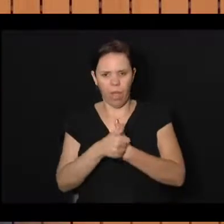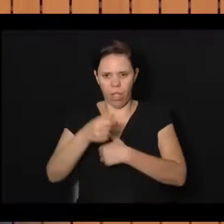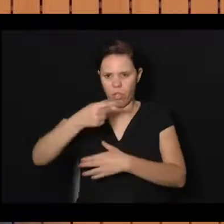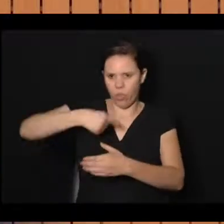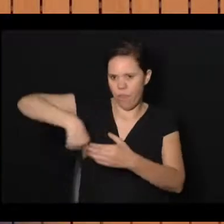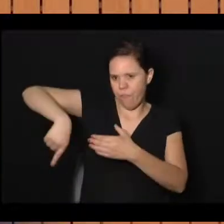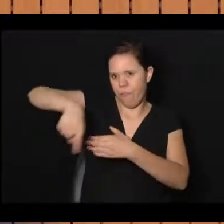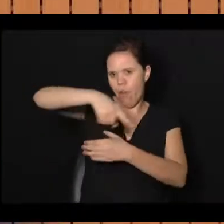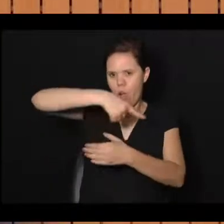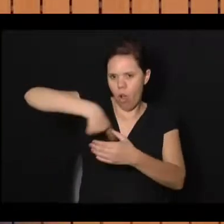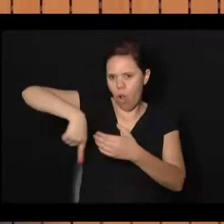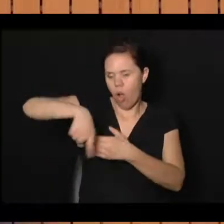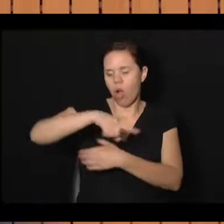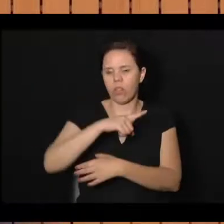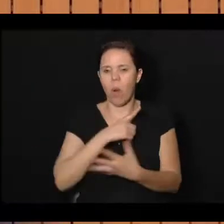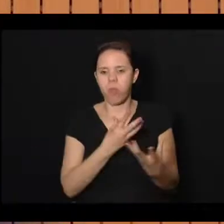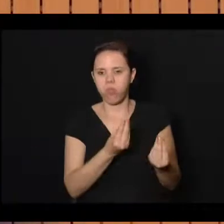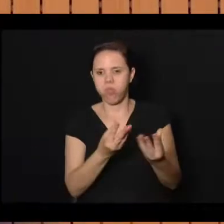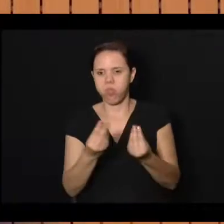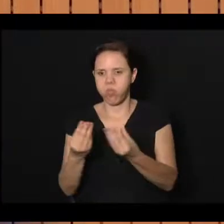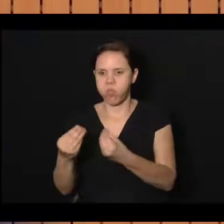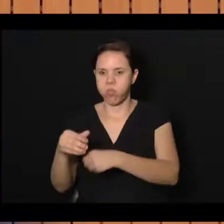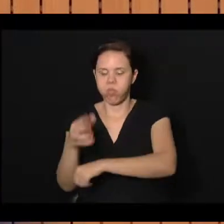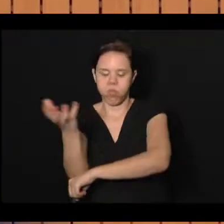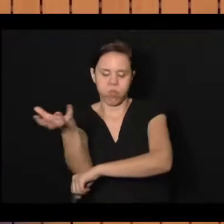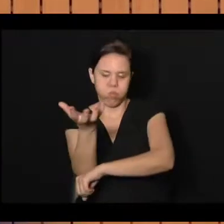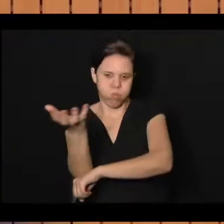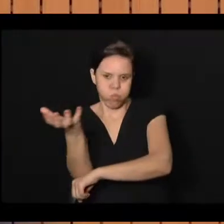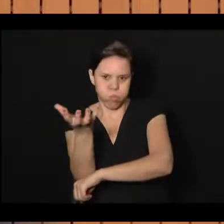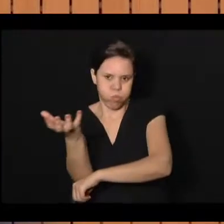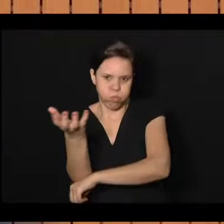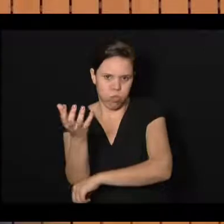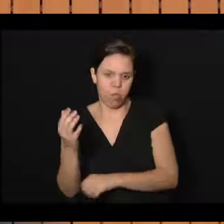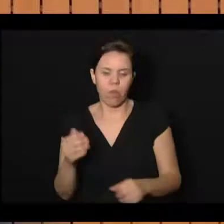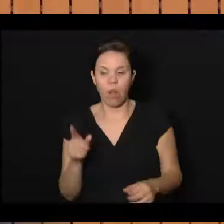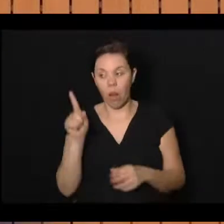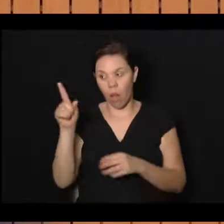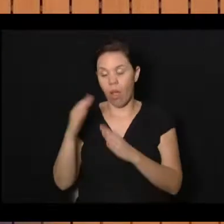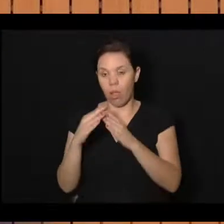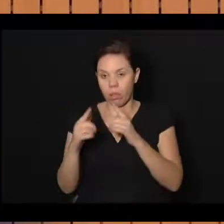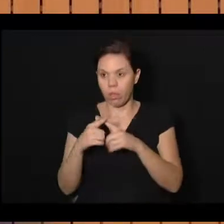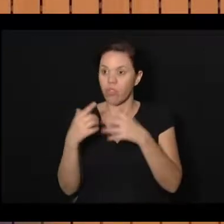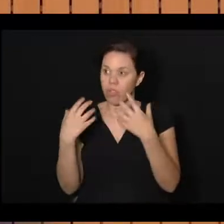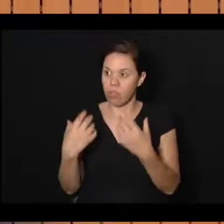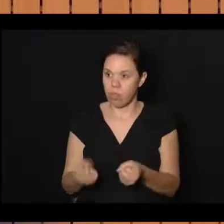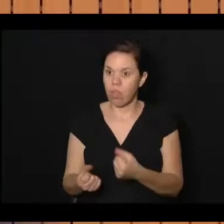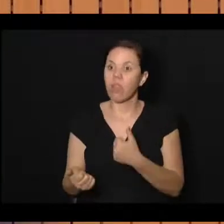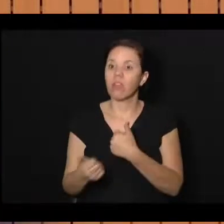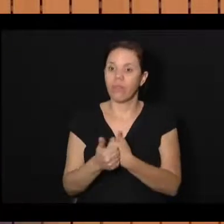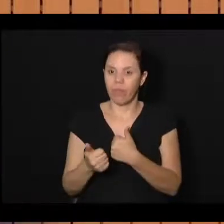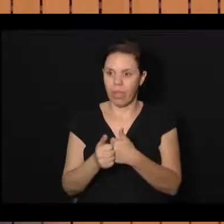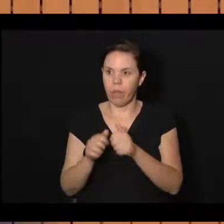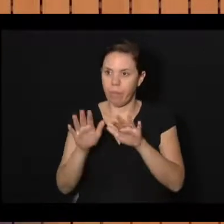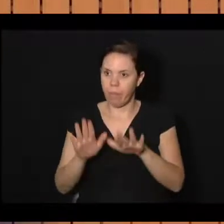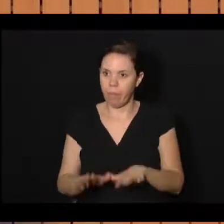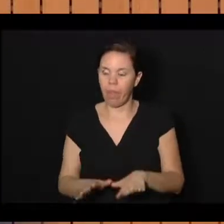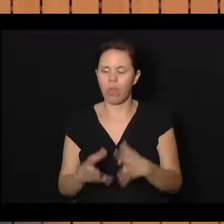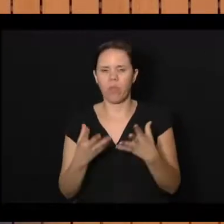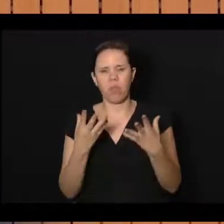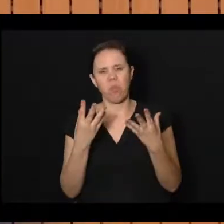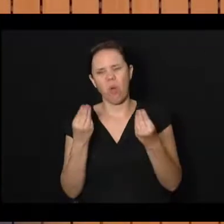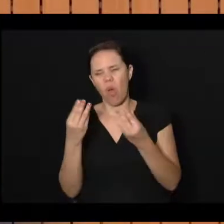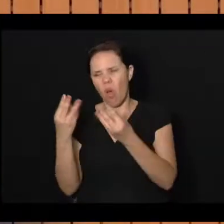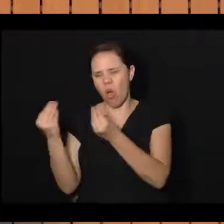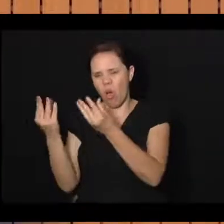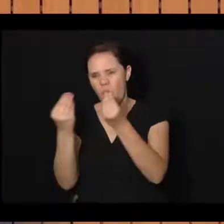acomodação à igreja mente acolhe e há muita entidade que vai lá para fazer a doação do café da